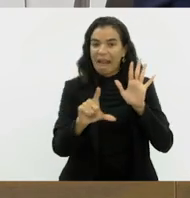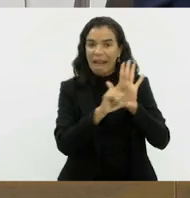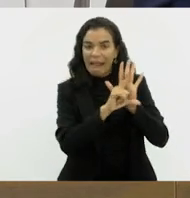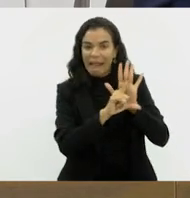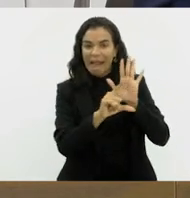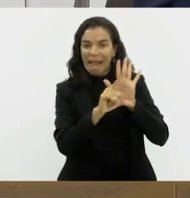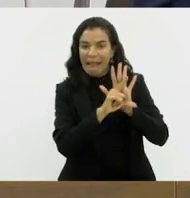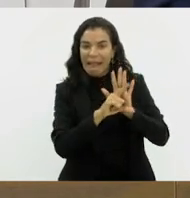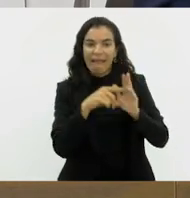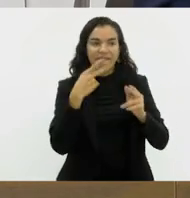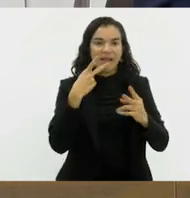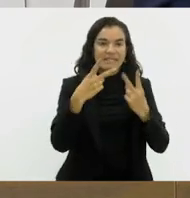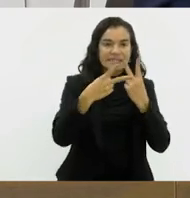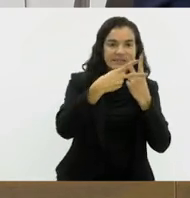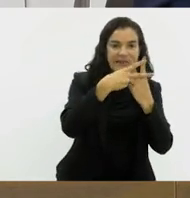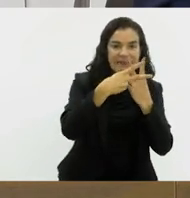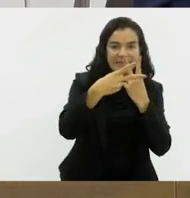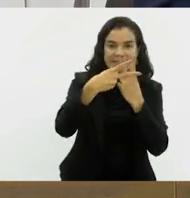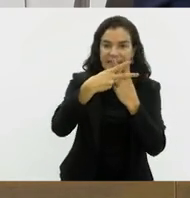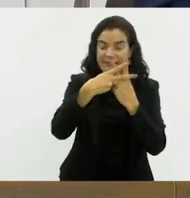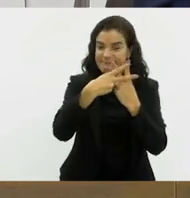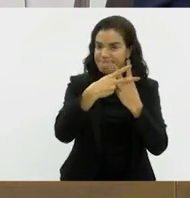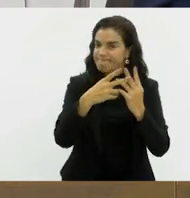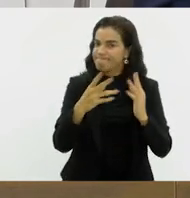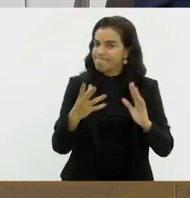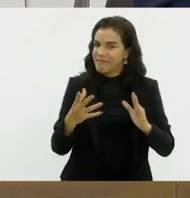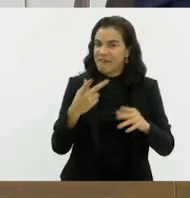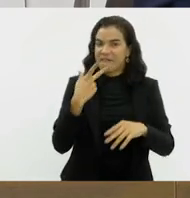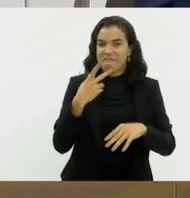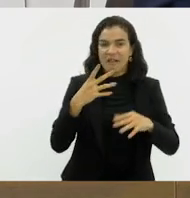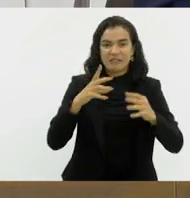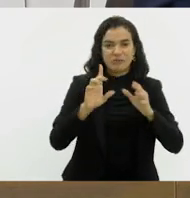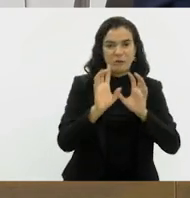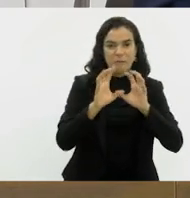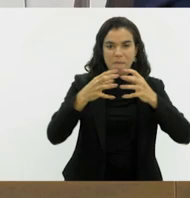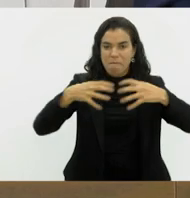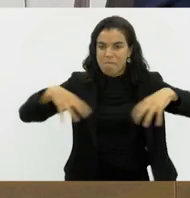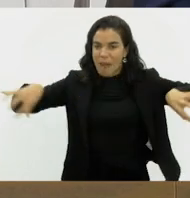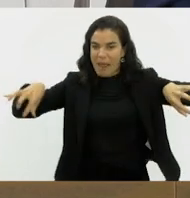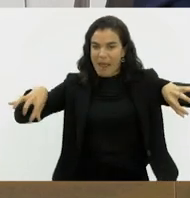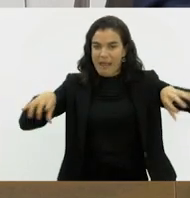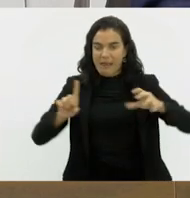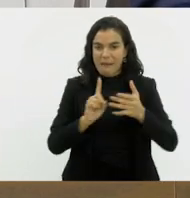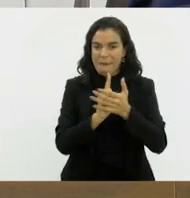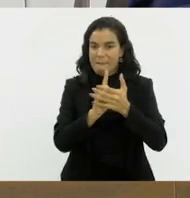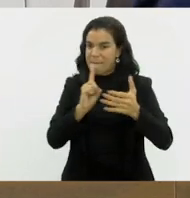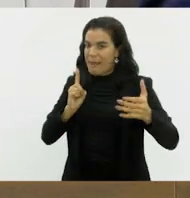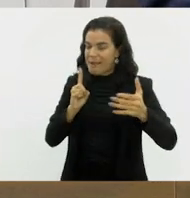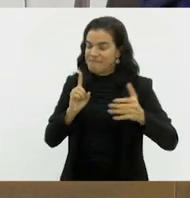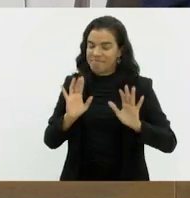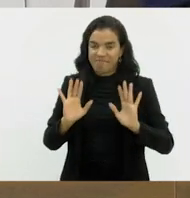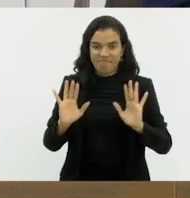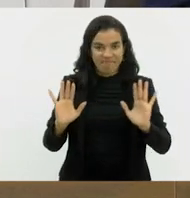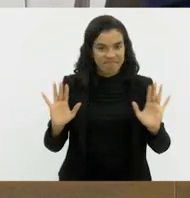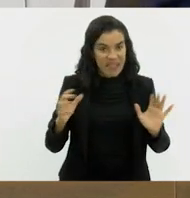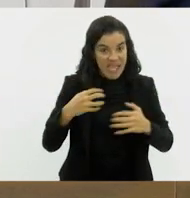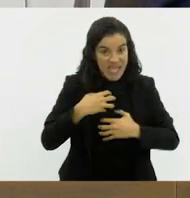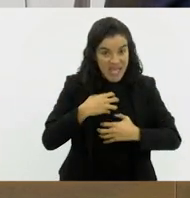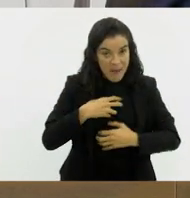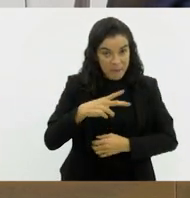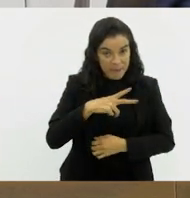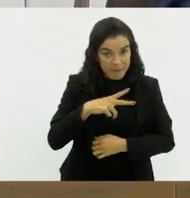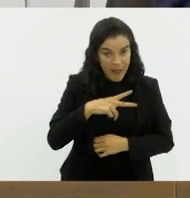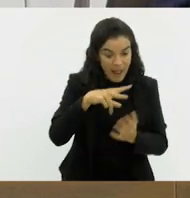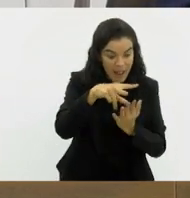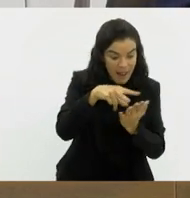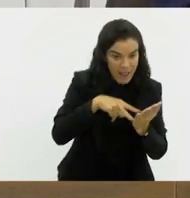a celas, né? A isolamento respiratório, de maneira que eu, pessoalmente, lendo